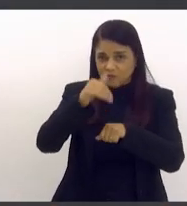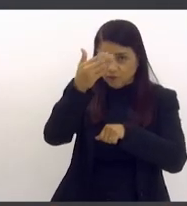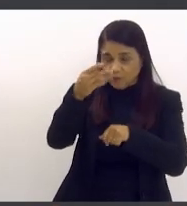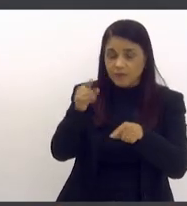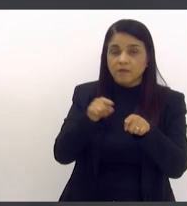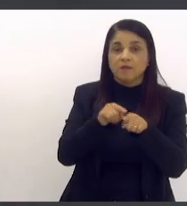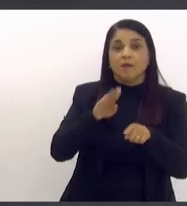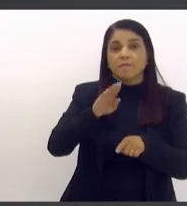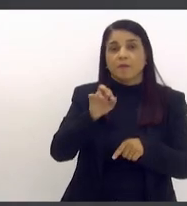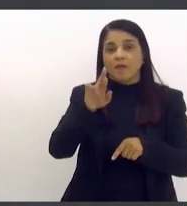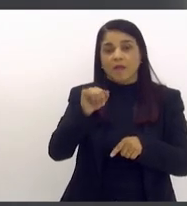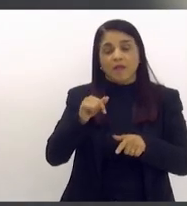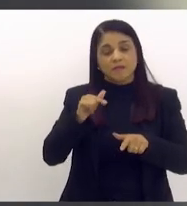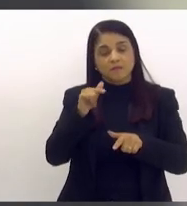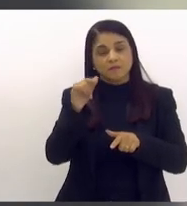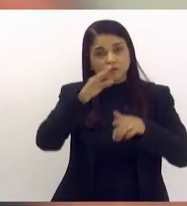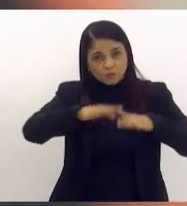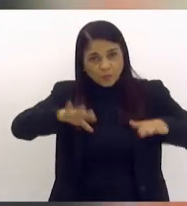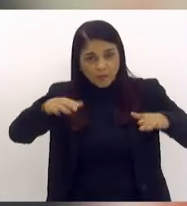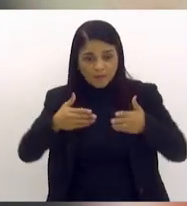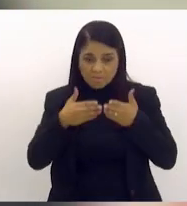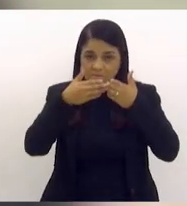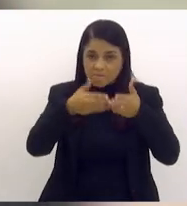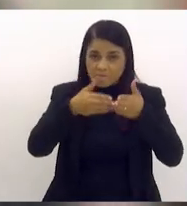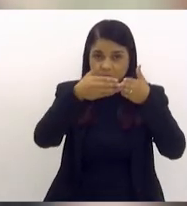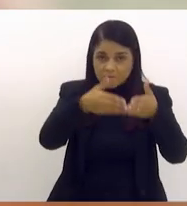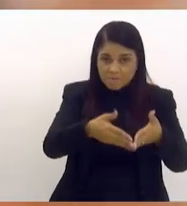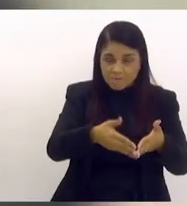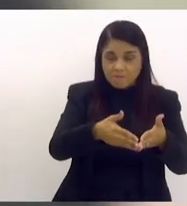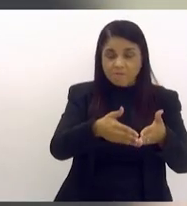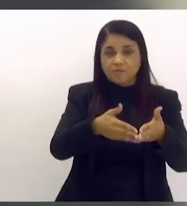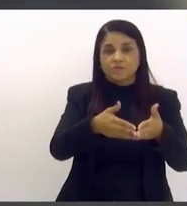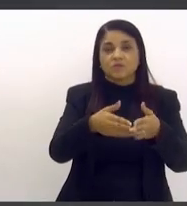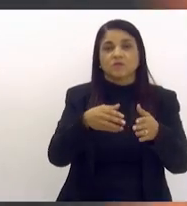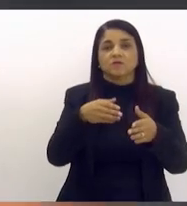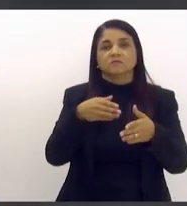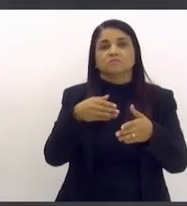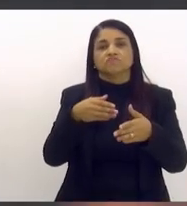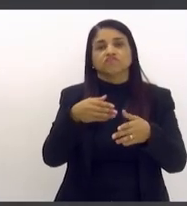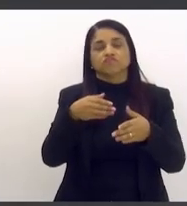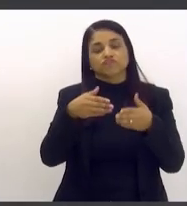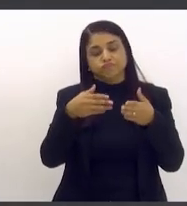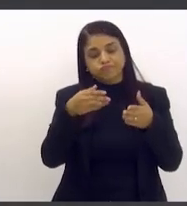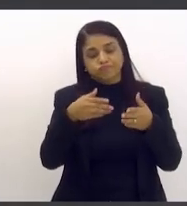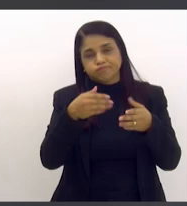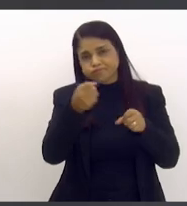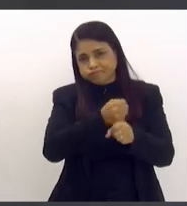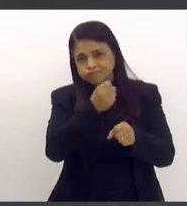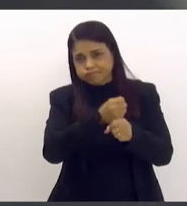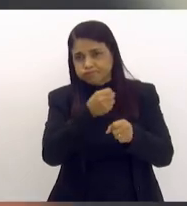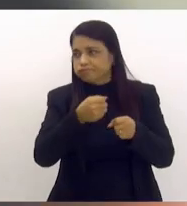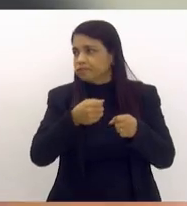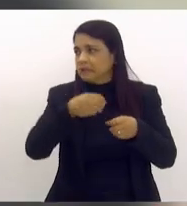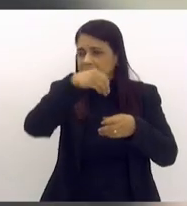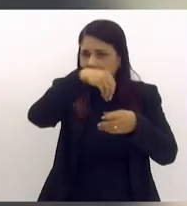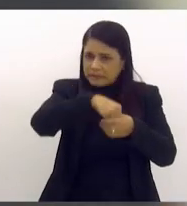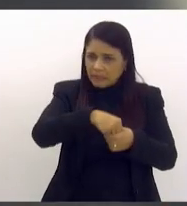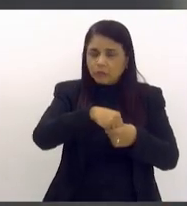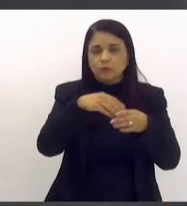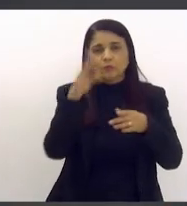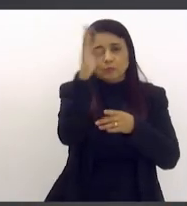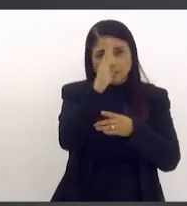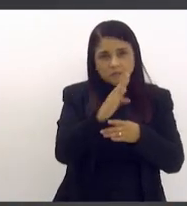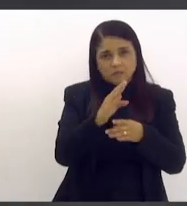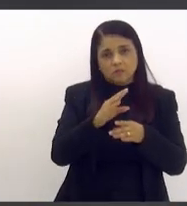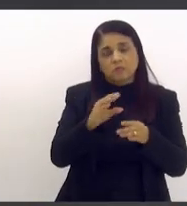permitindo afretamento de embarcações em detrimento da construção de embarcações dentro do nosso país sem a defesa